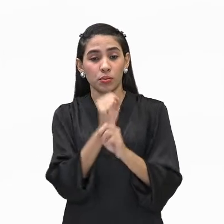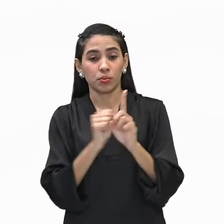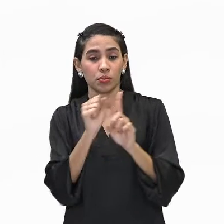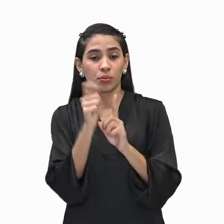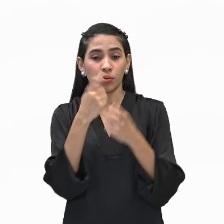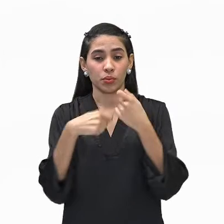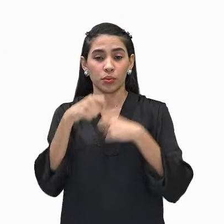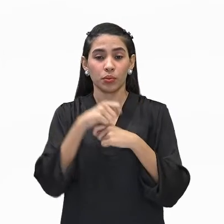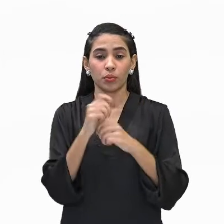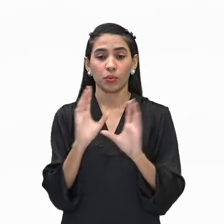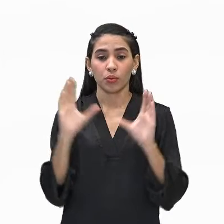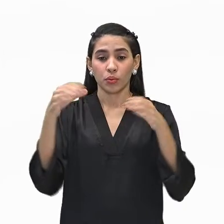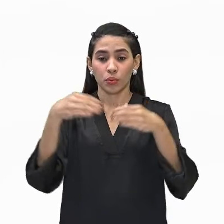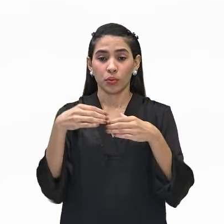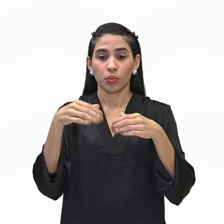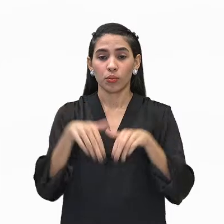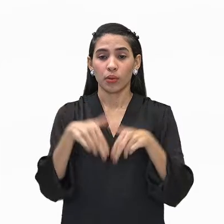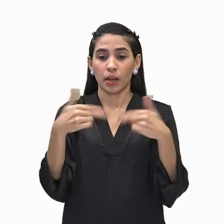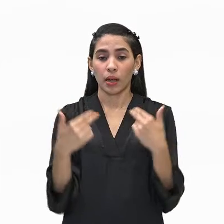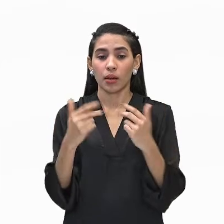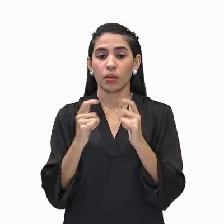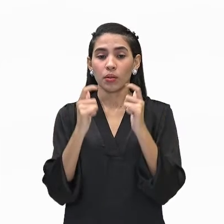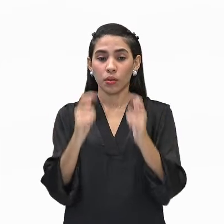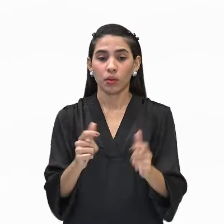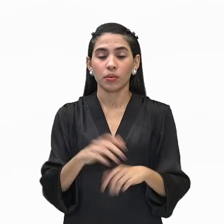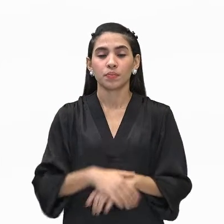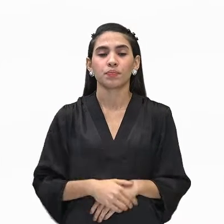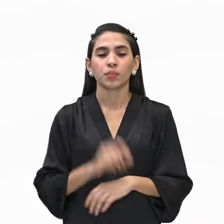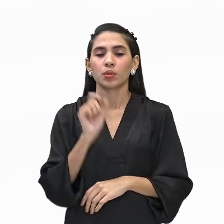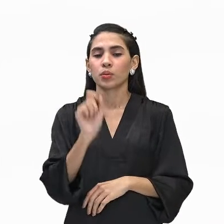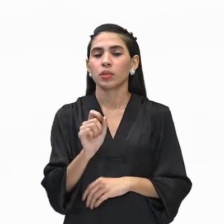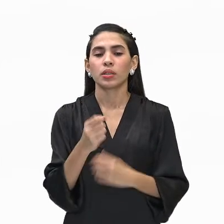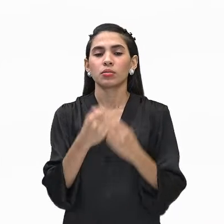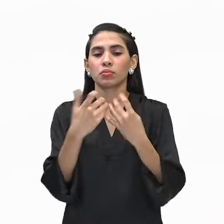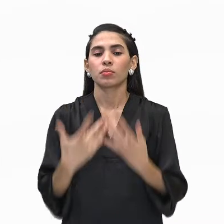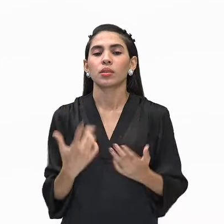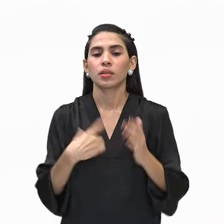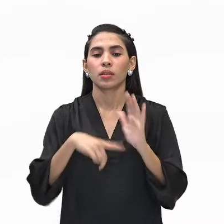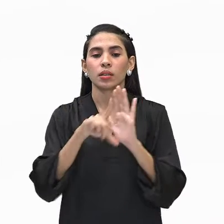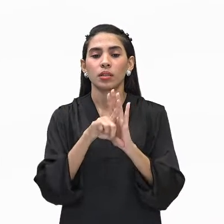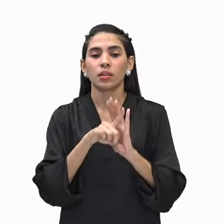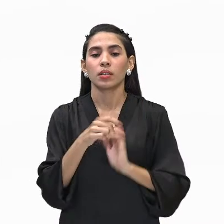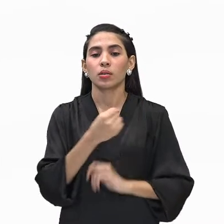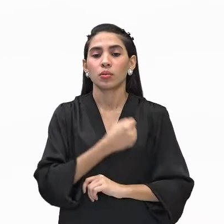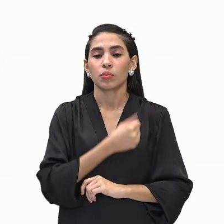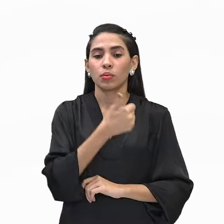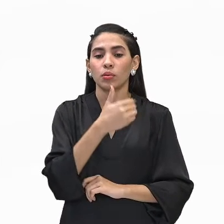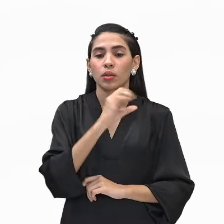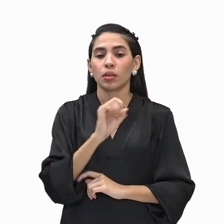grupos étnicos locais. O que diz a legislação? Lei número